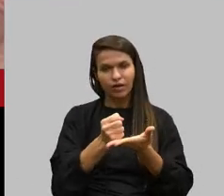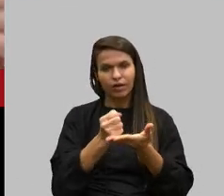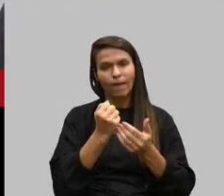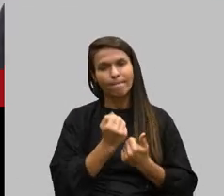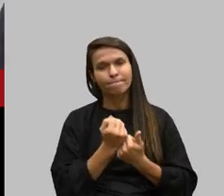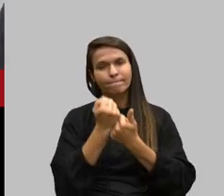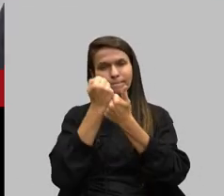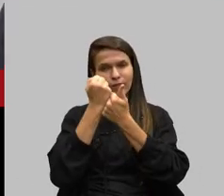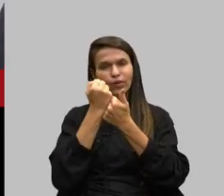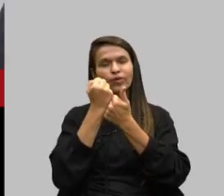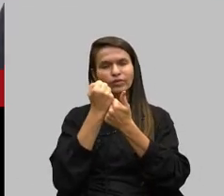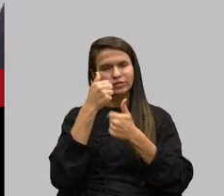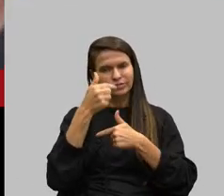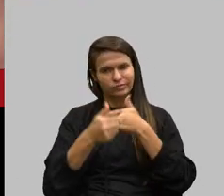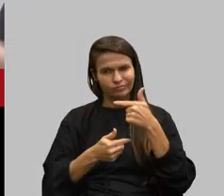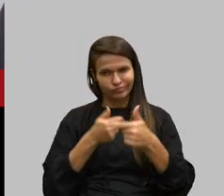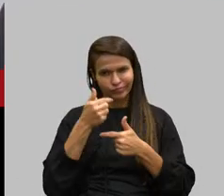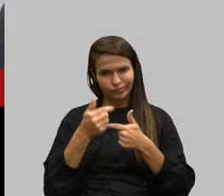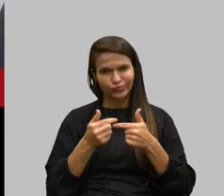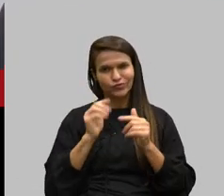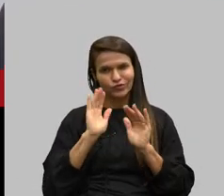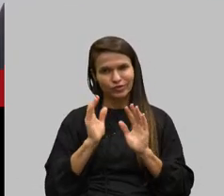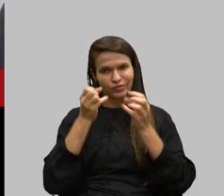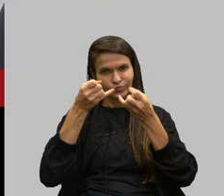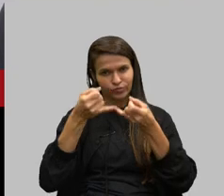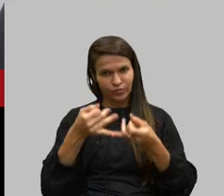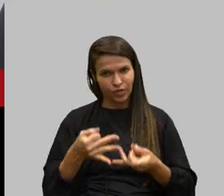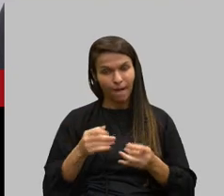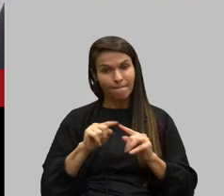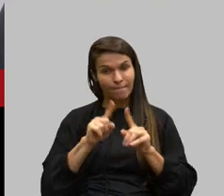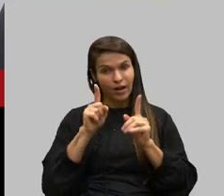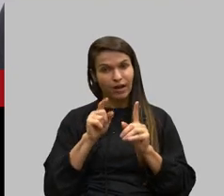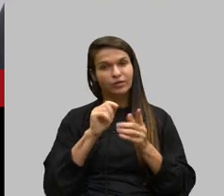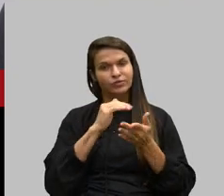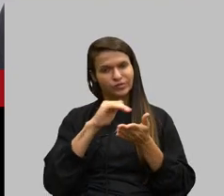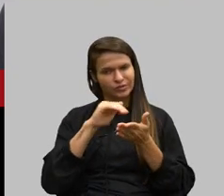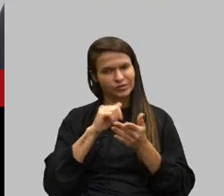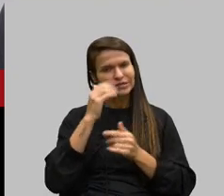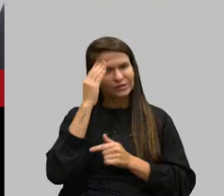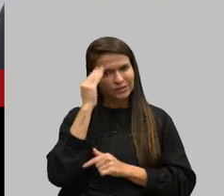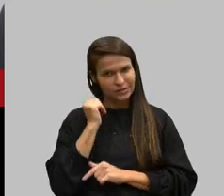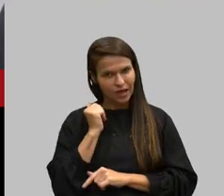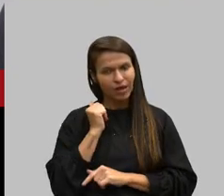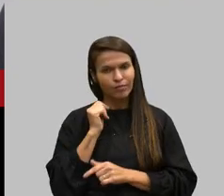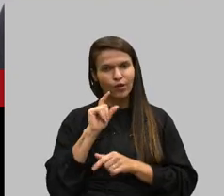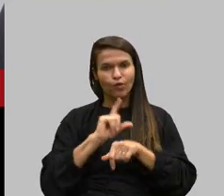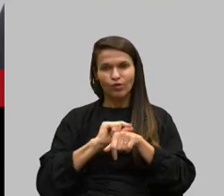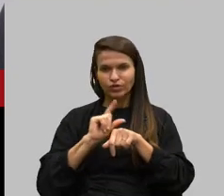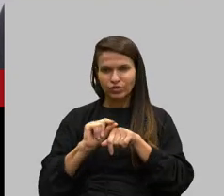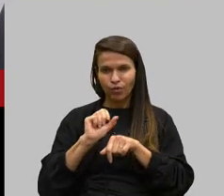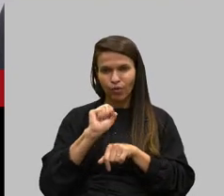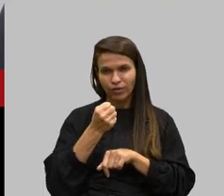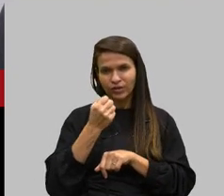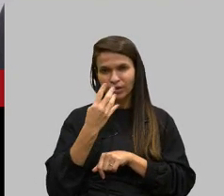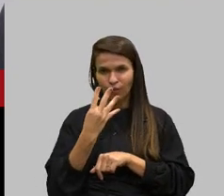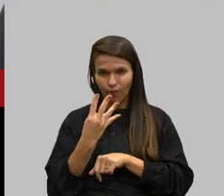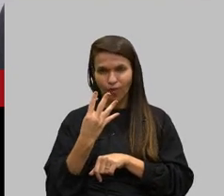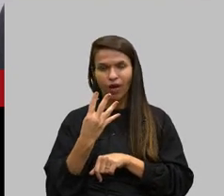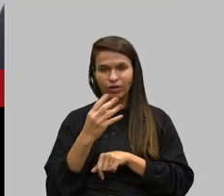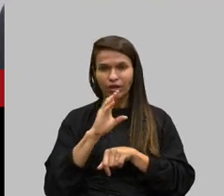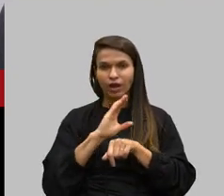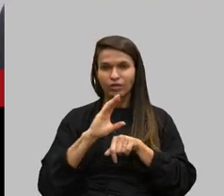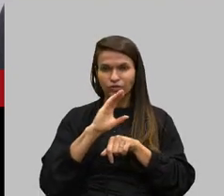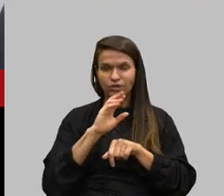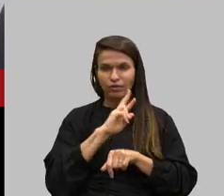nessa demanda aqui colocada mas o o secretário sabe tanto quanto eu que o artigo 84 da Constituição da